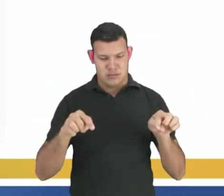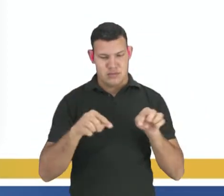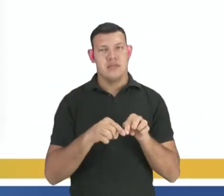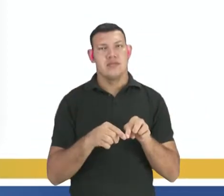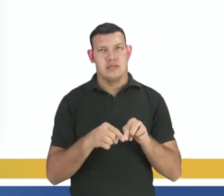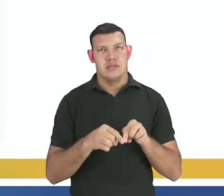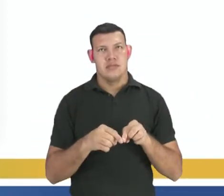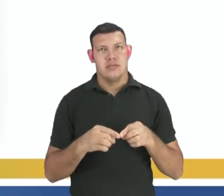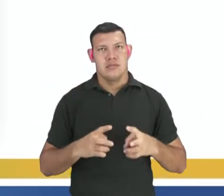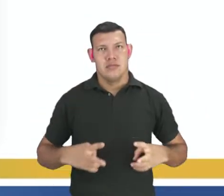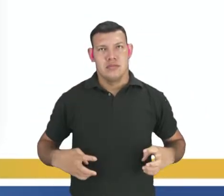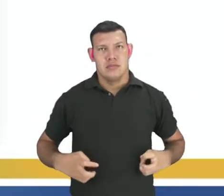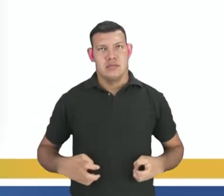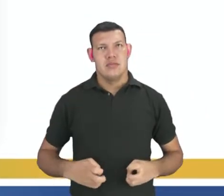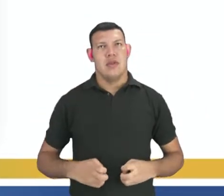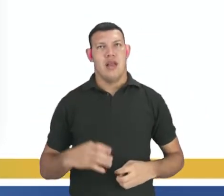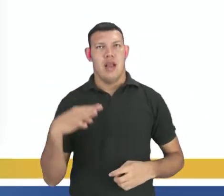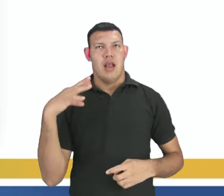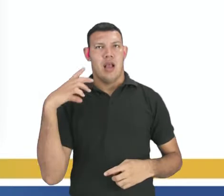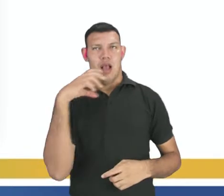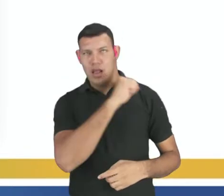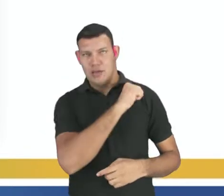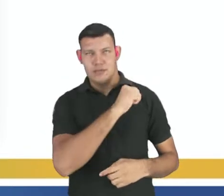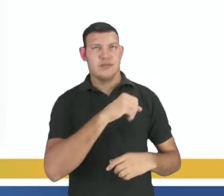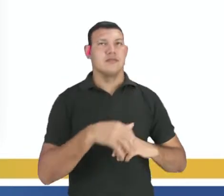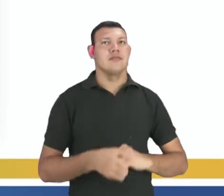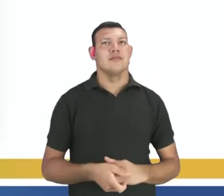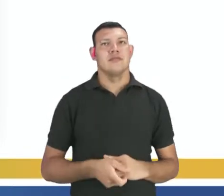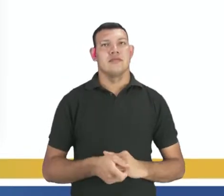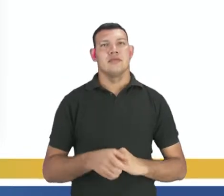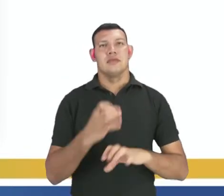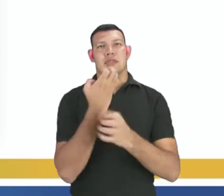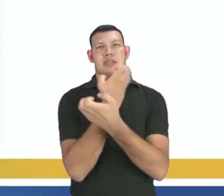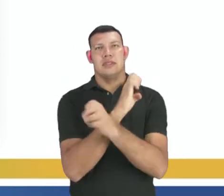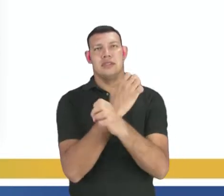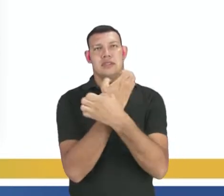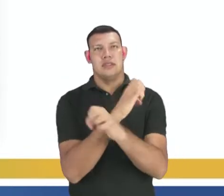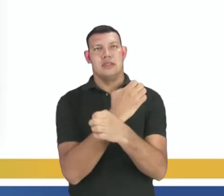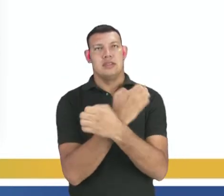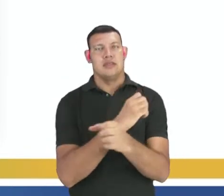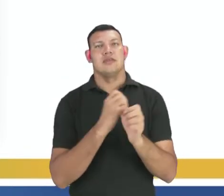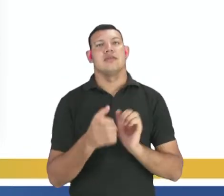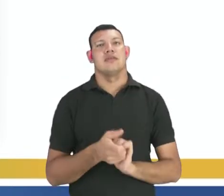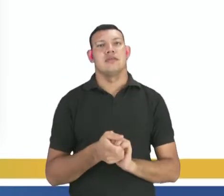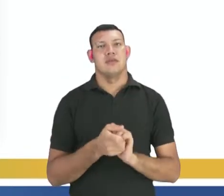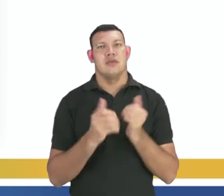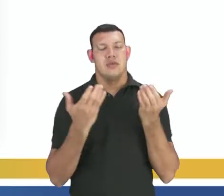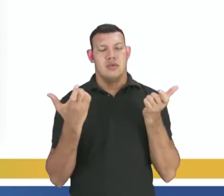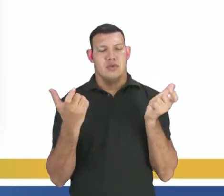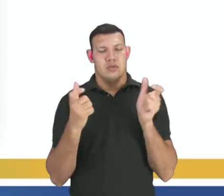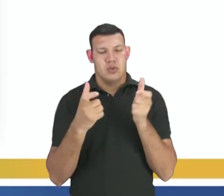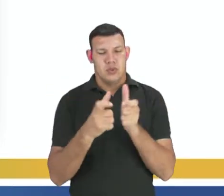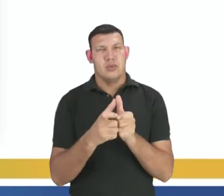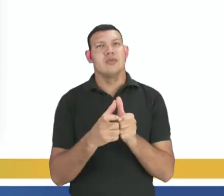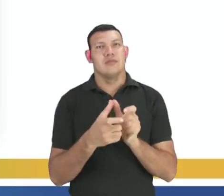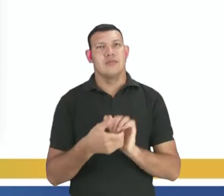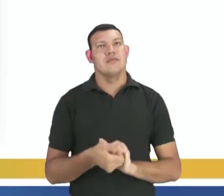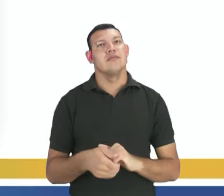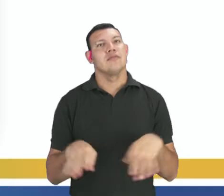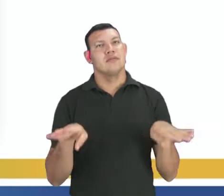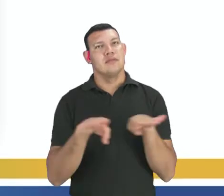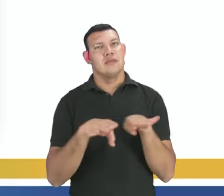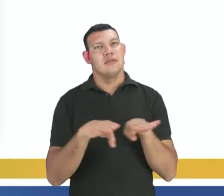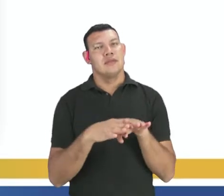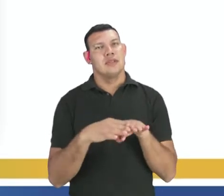metabolismo é mais acelerado que a média. A estrutura óssea é geralmente mais estreita e são pessoas que costumam